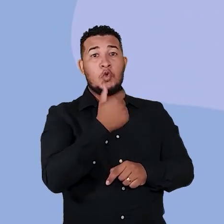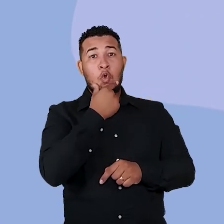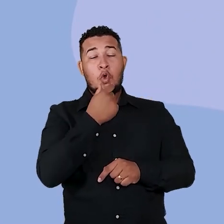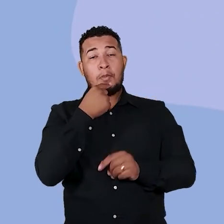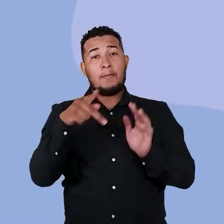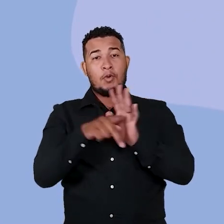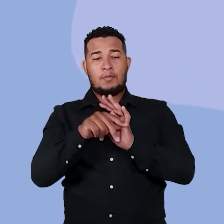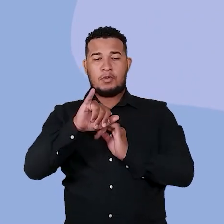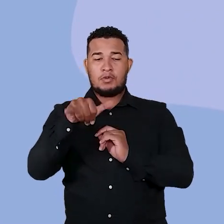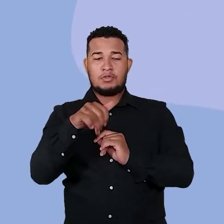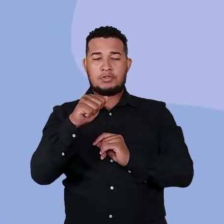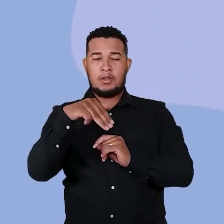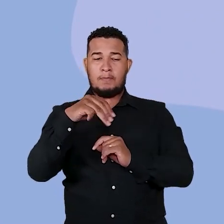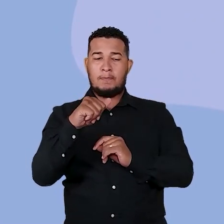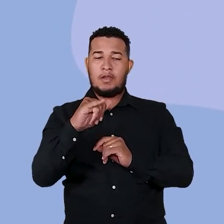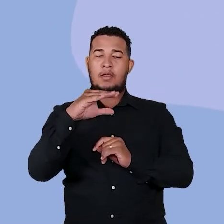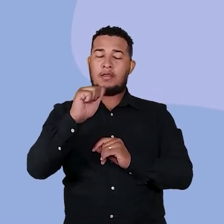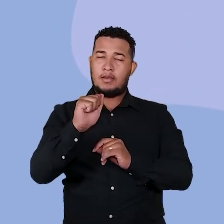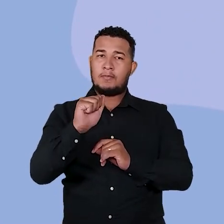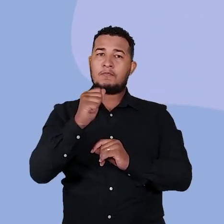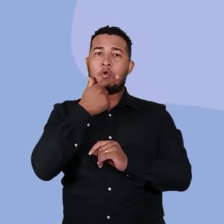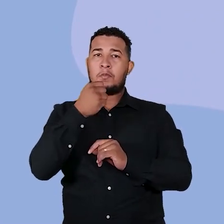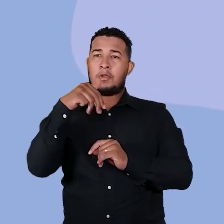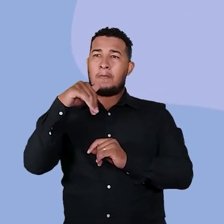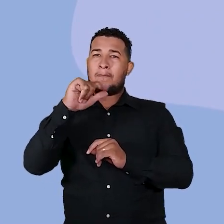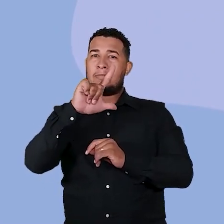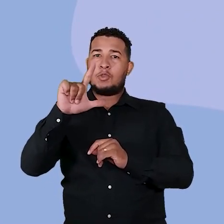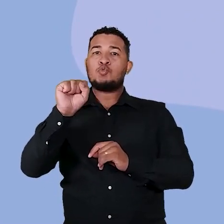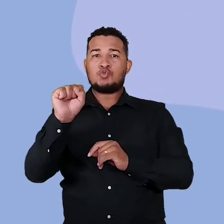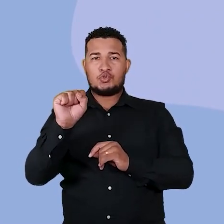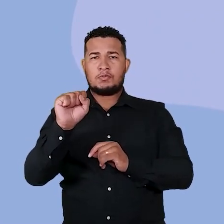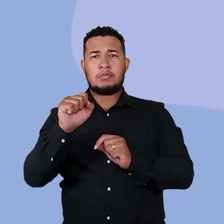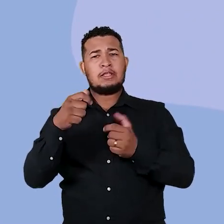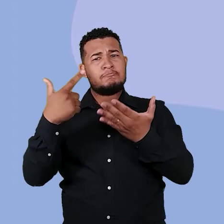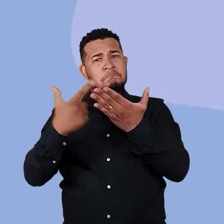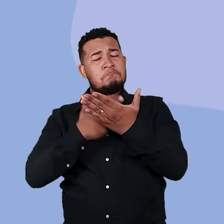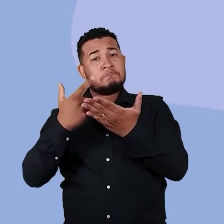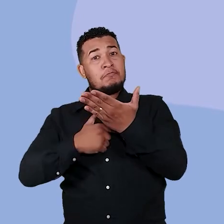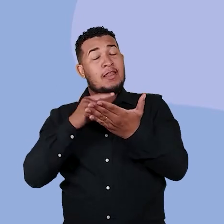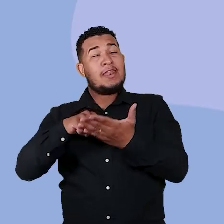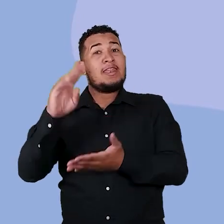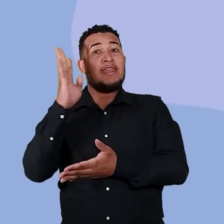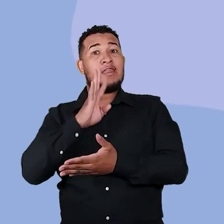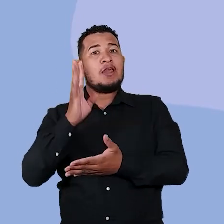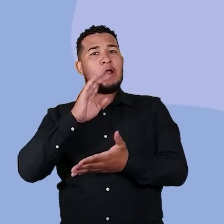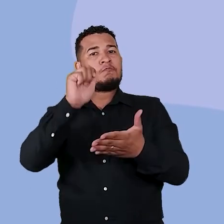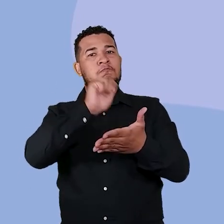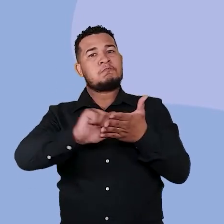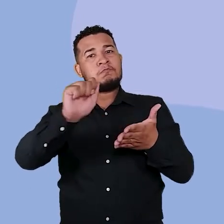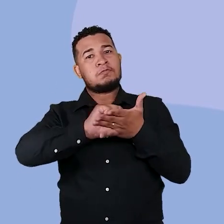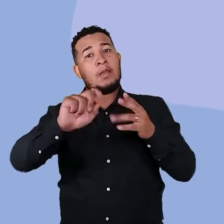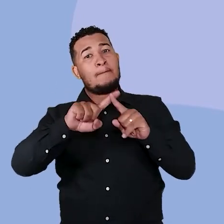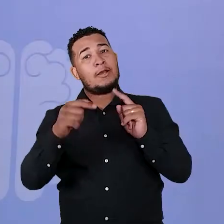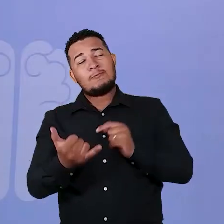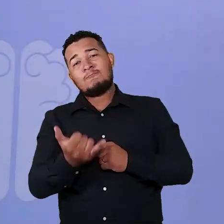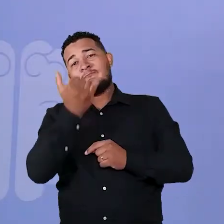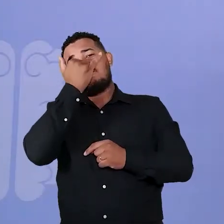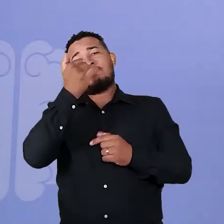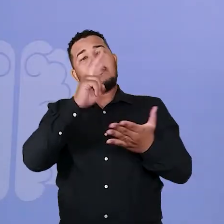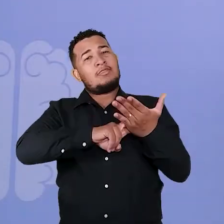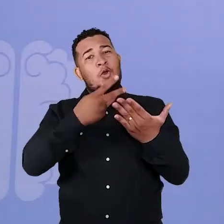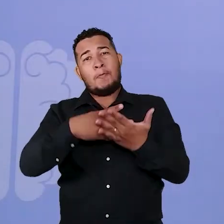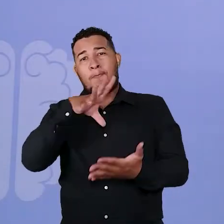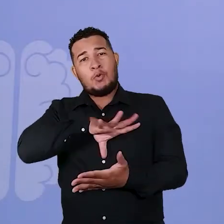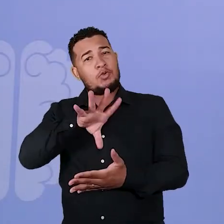um filósofo jamaicano chamado Charles Mills, que escreveu um livro muito legal, infelizmente ainda